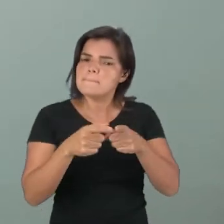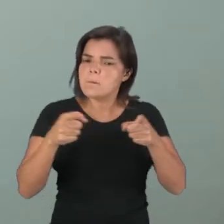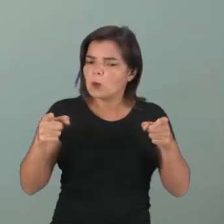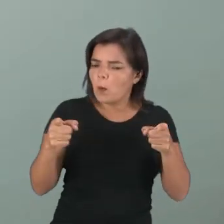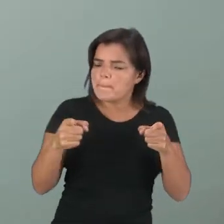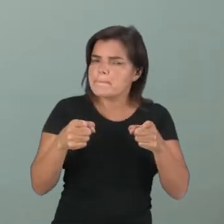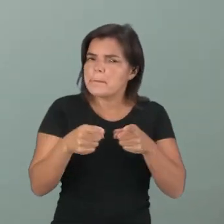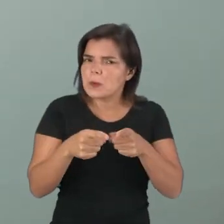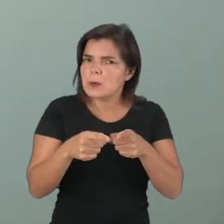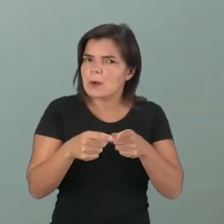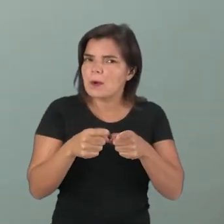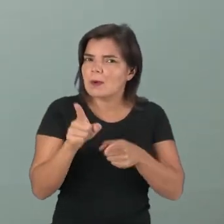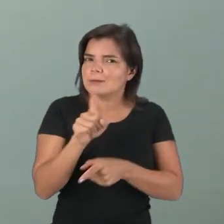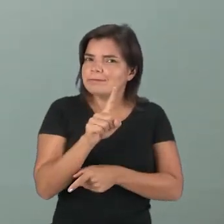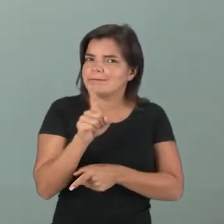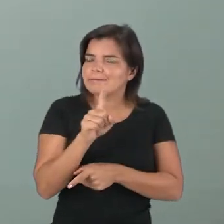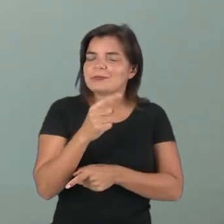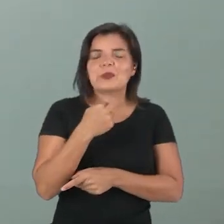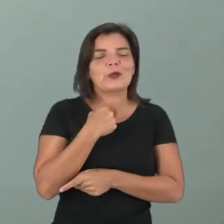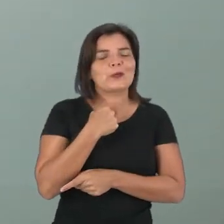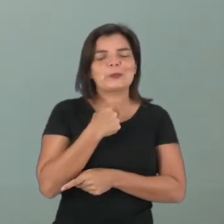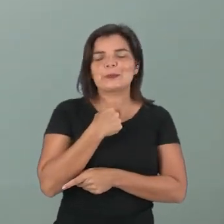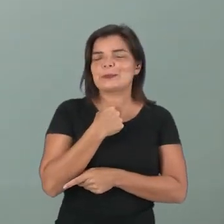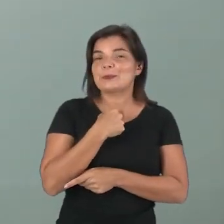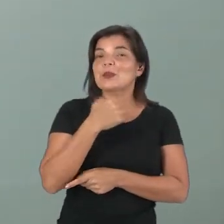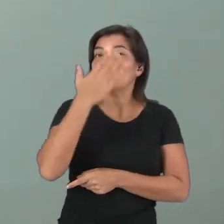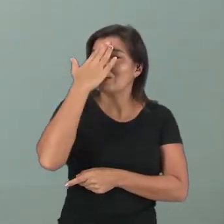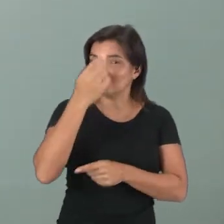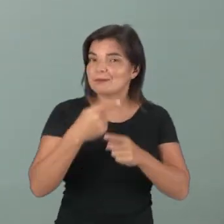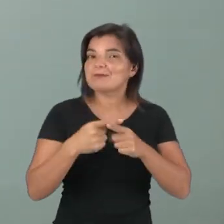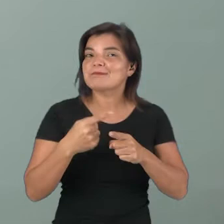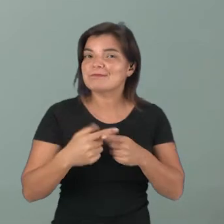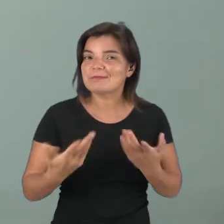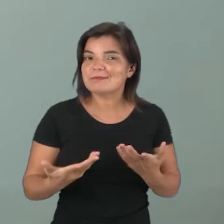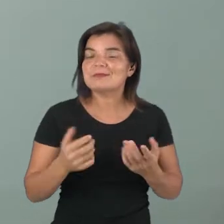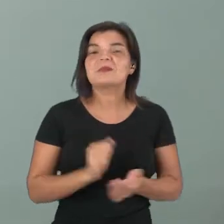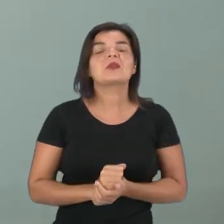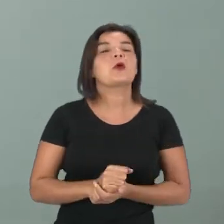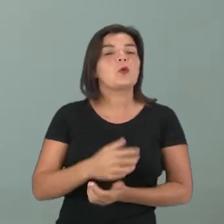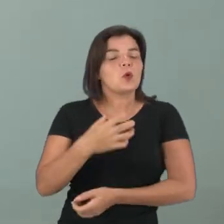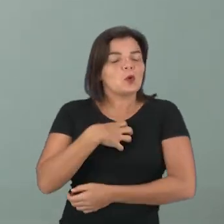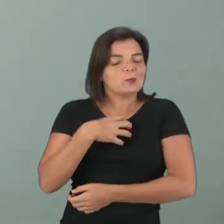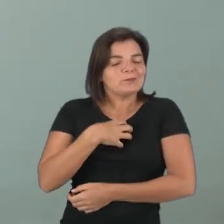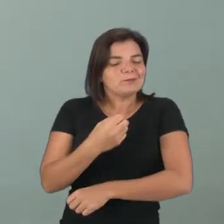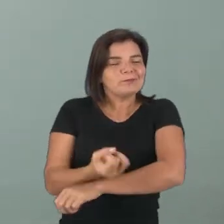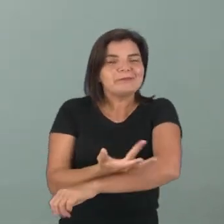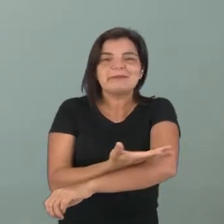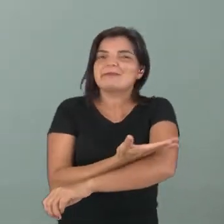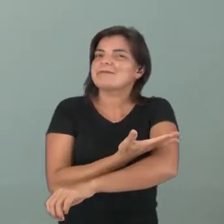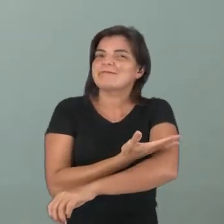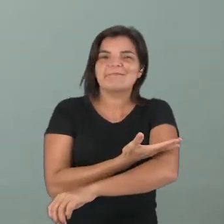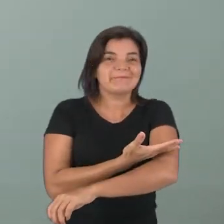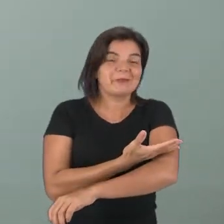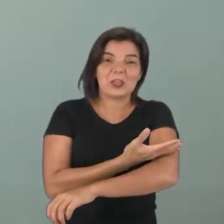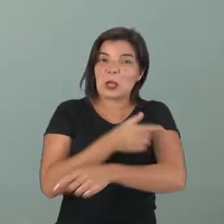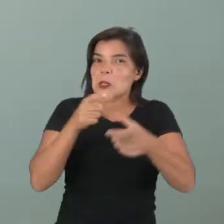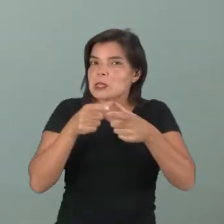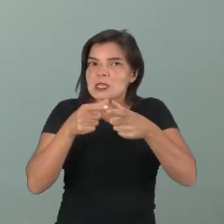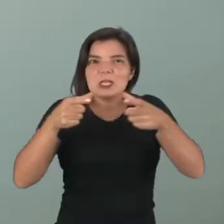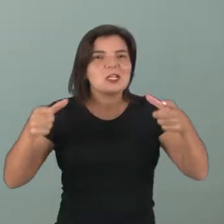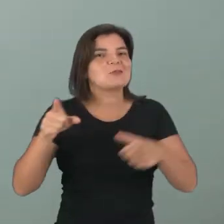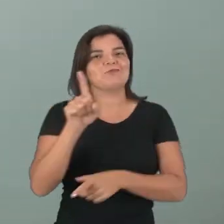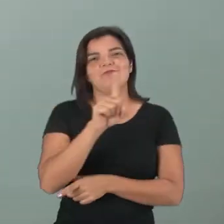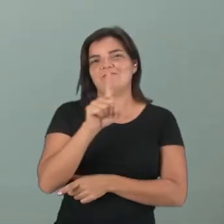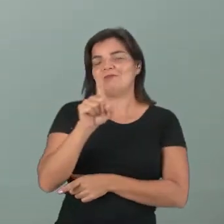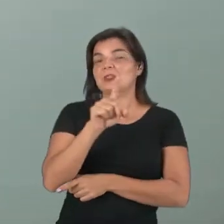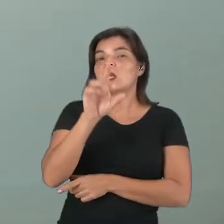é muita? Não, não podemos, sabe por quê? Porque o sentimento não é uma